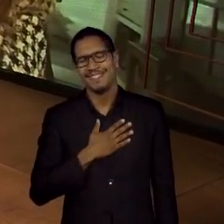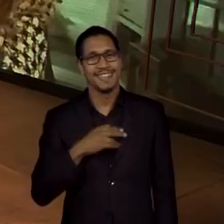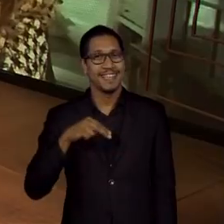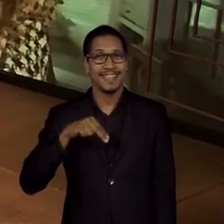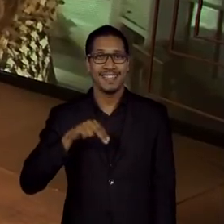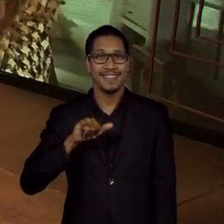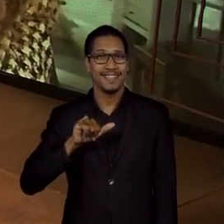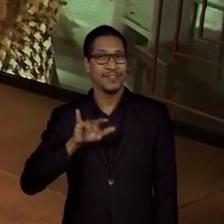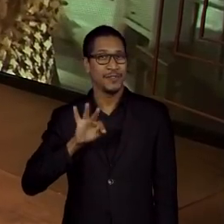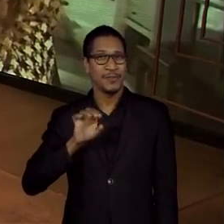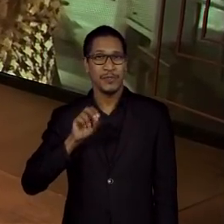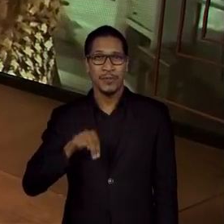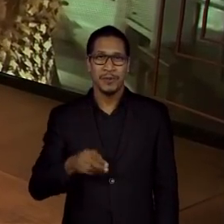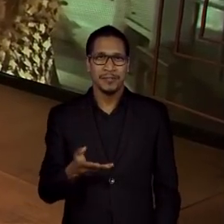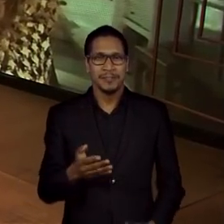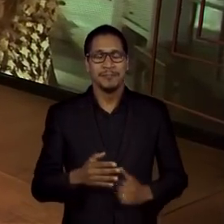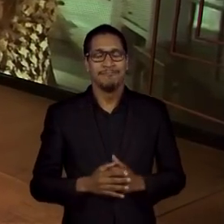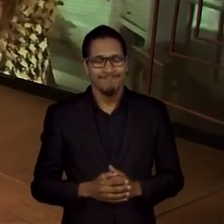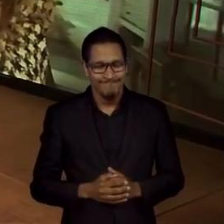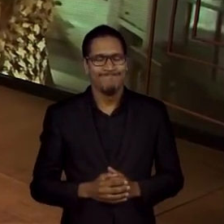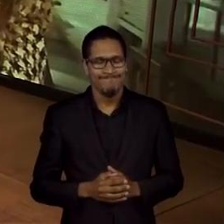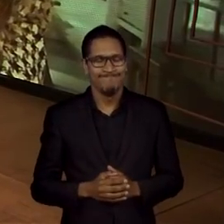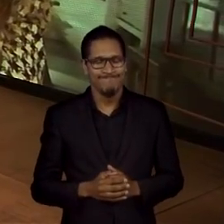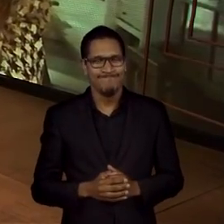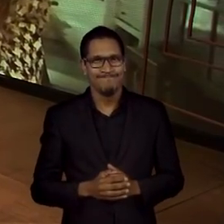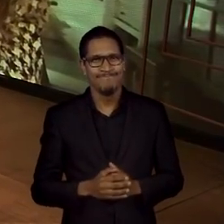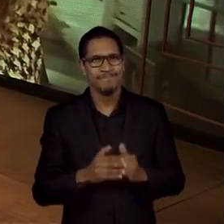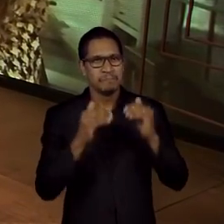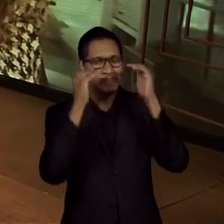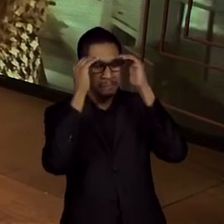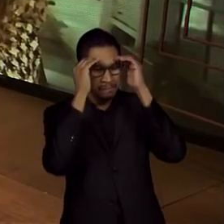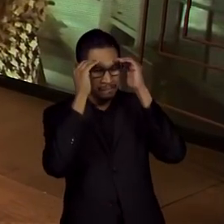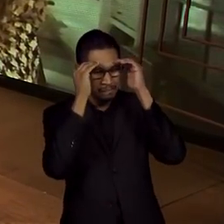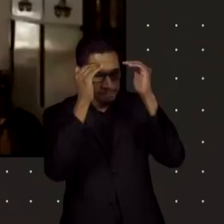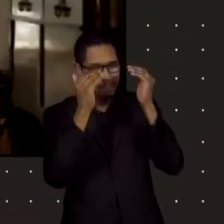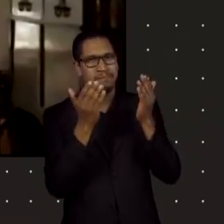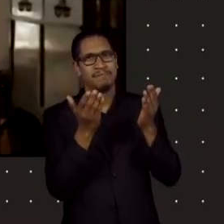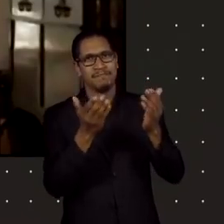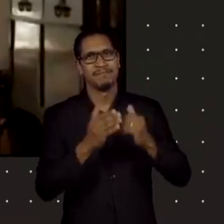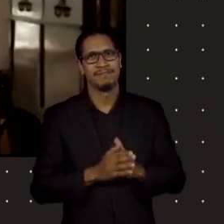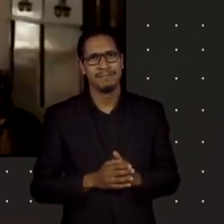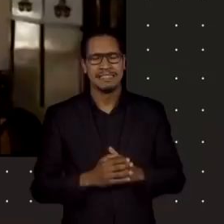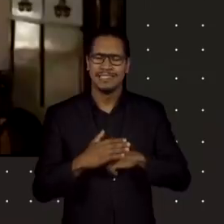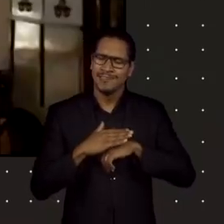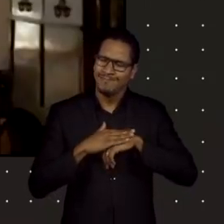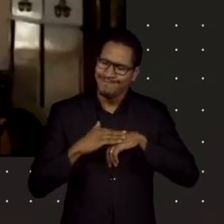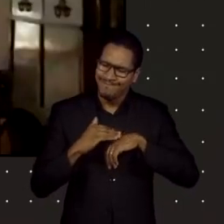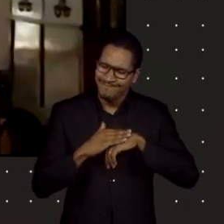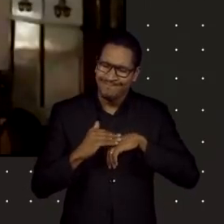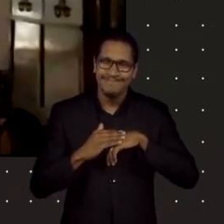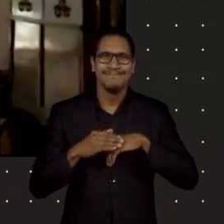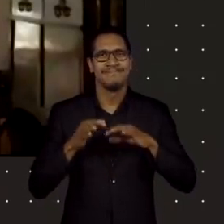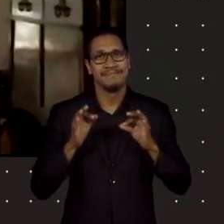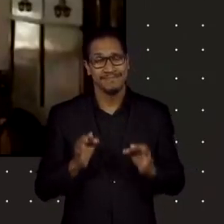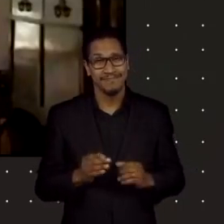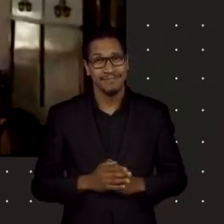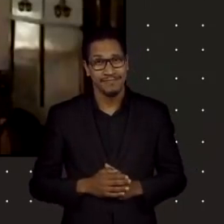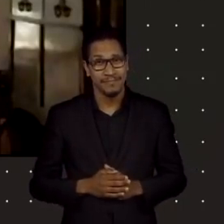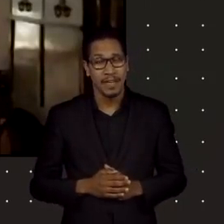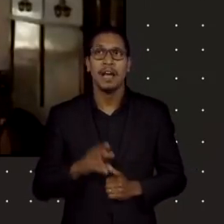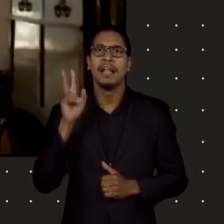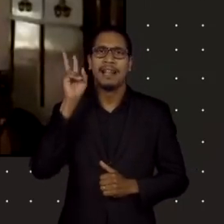Newton, que respeito, que carinho que eu tenho por você. Quantas coisas lindas nós fizemos na